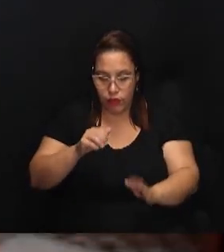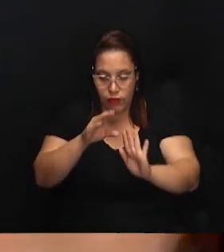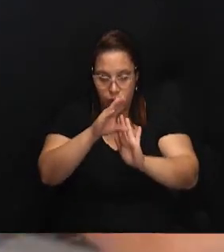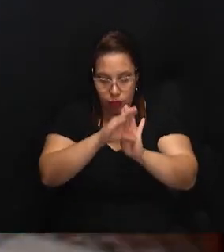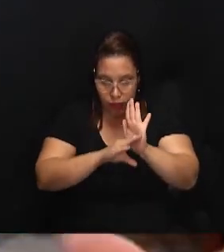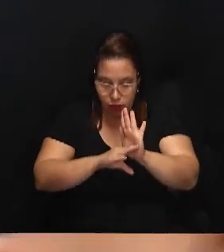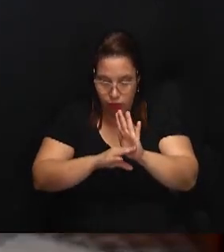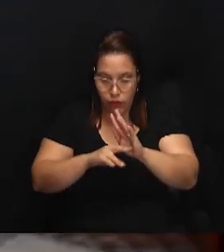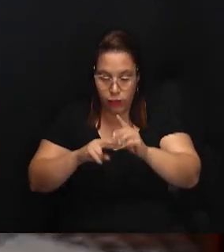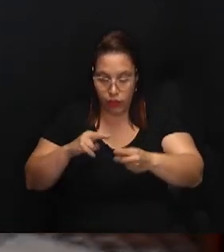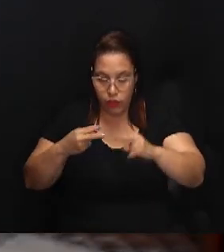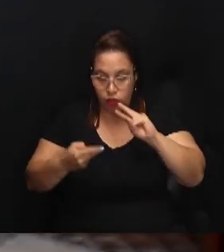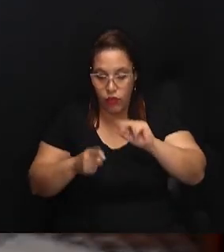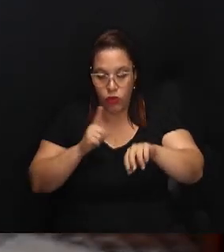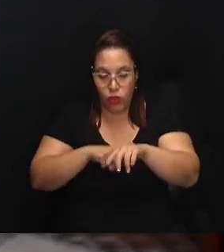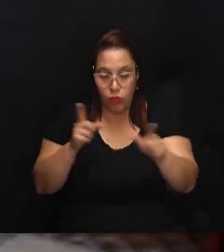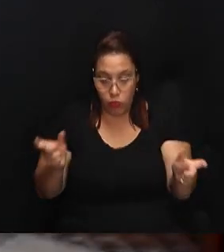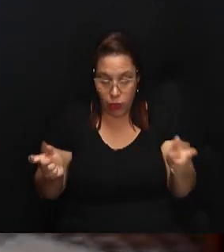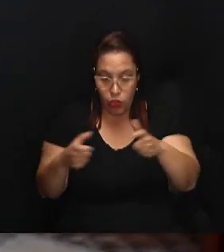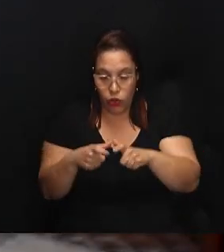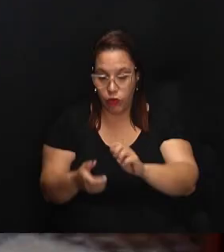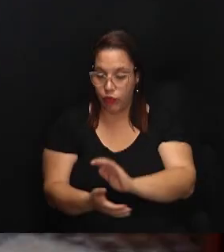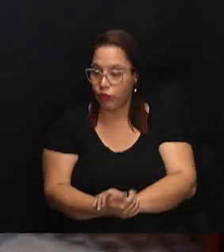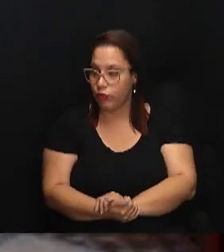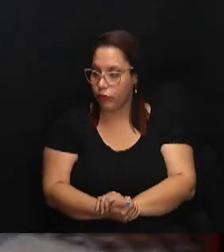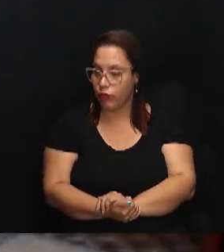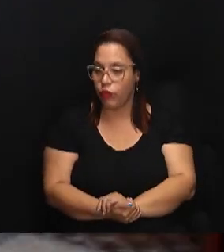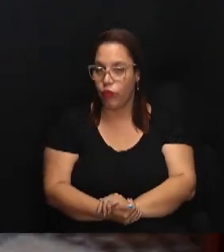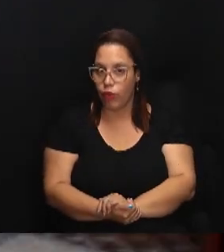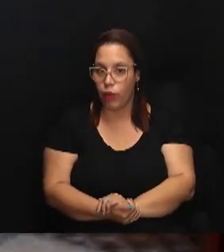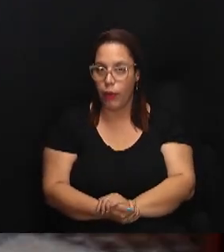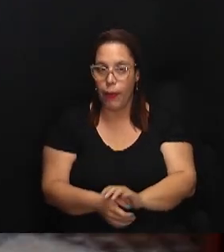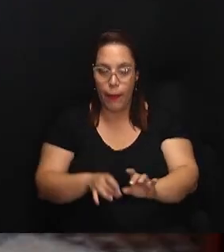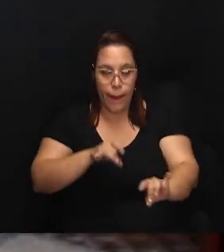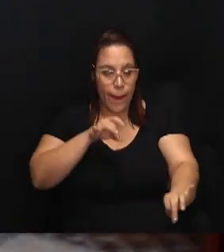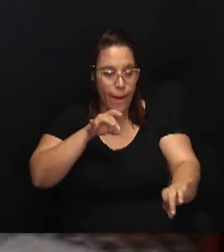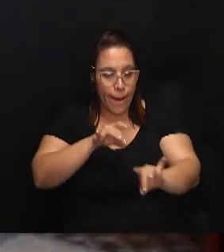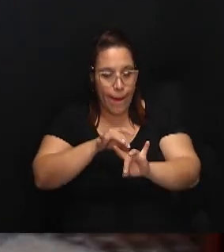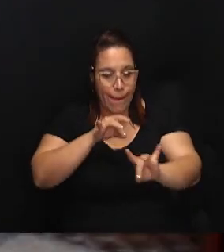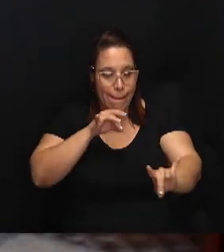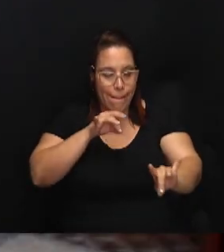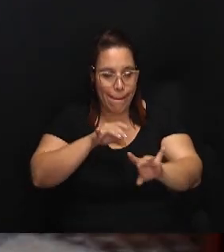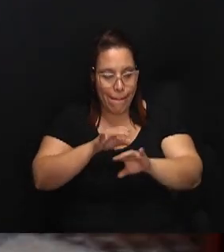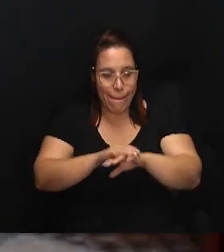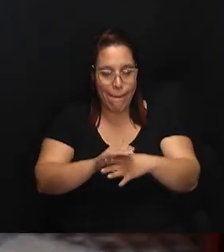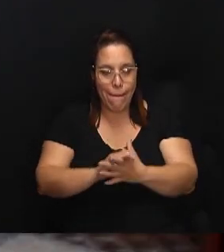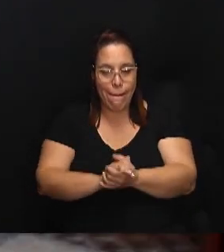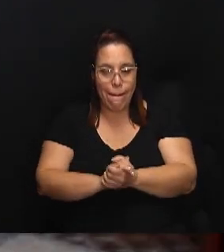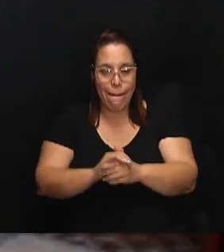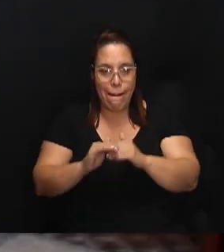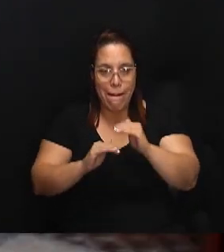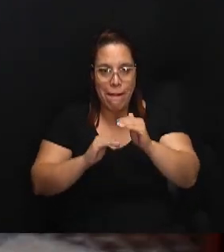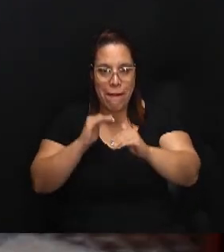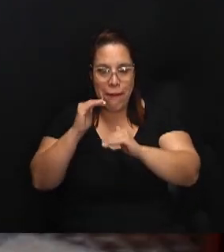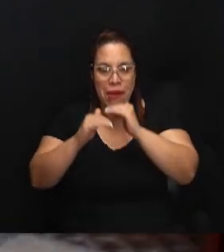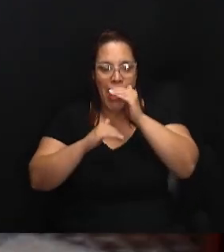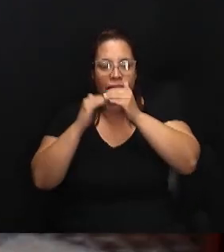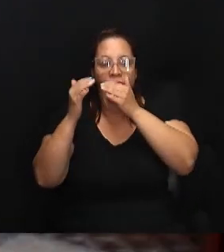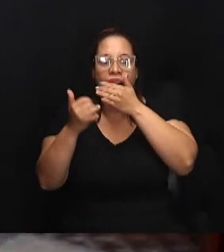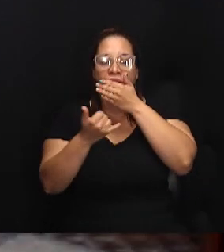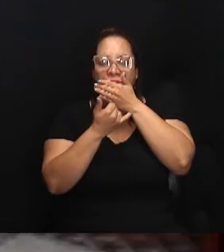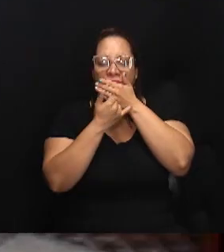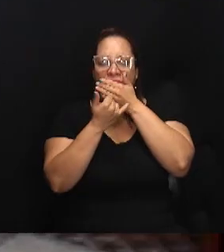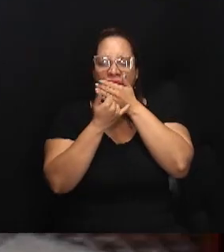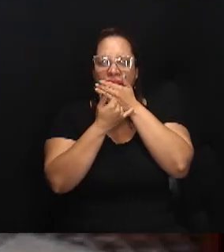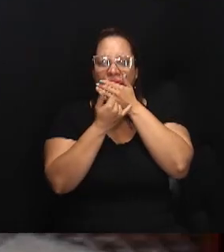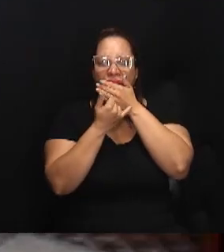DNA analisado na menor quantidade de tempo. Então, o pessoal do sensoriamento remoto também desenvolveu uma plataforma